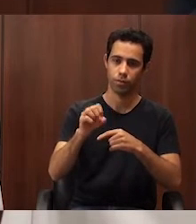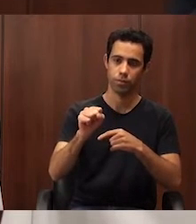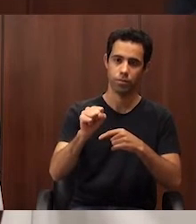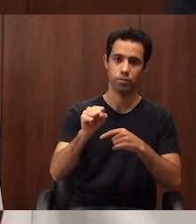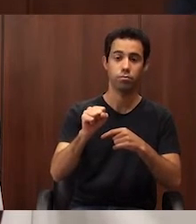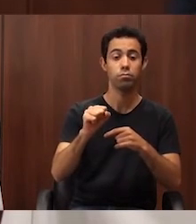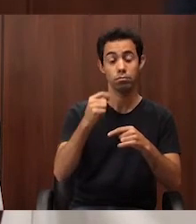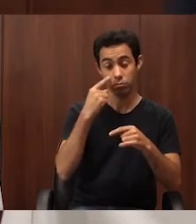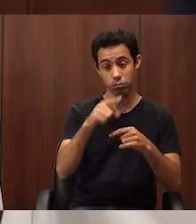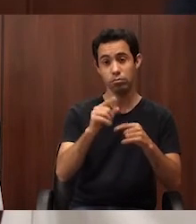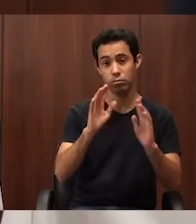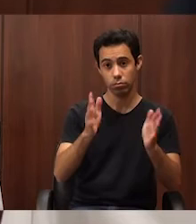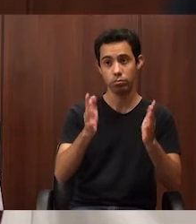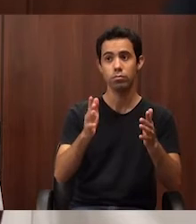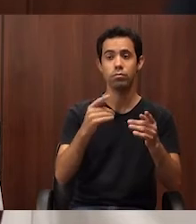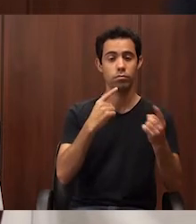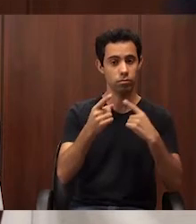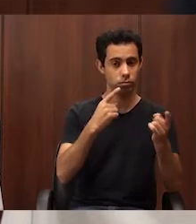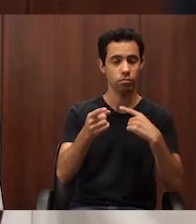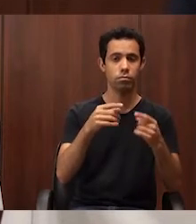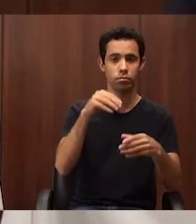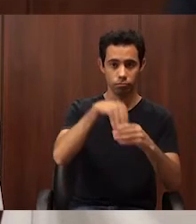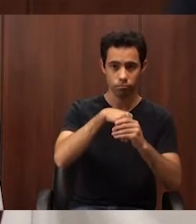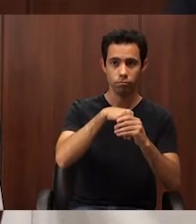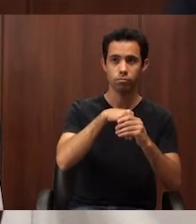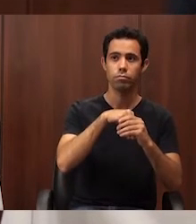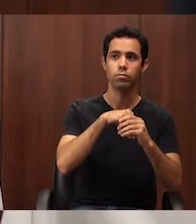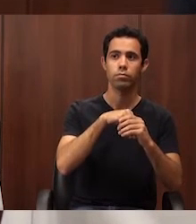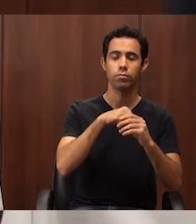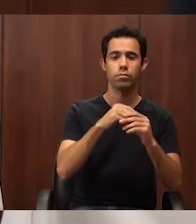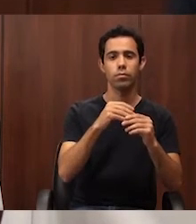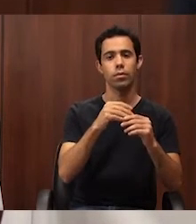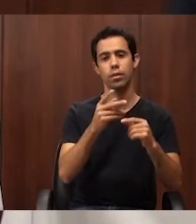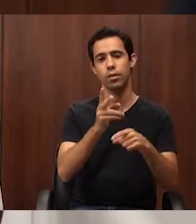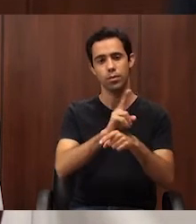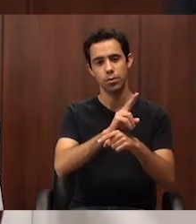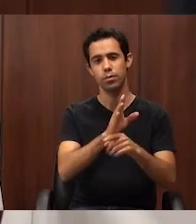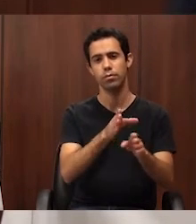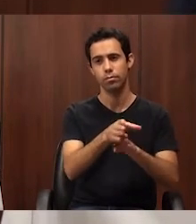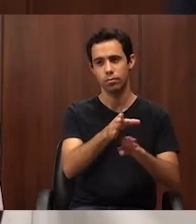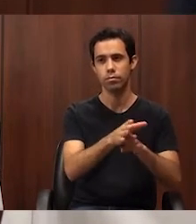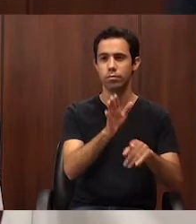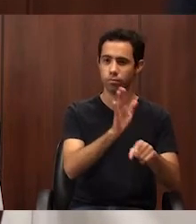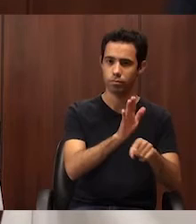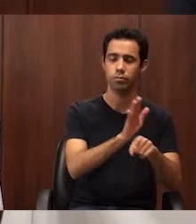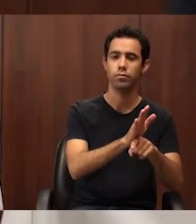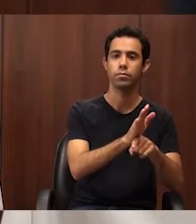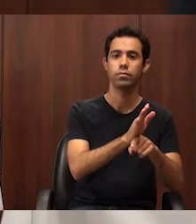foram revistos os procedimentos de fiscalização e orientação e acompanhamento desses